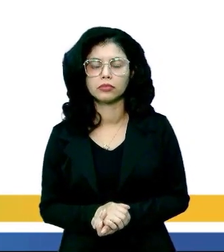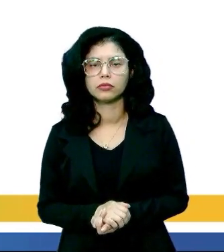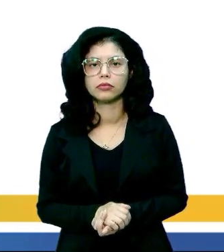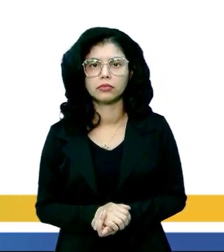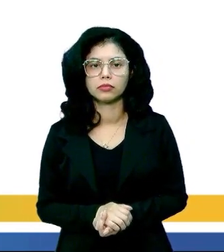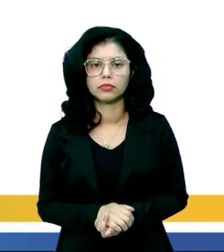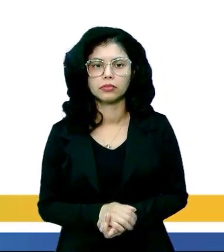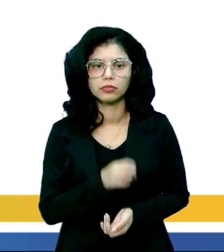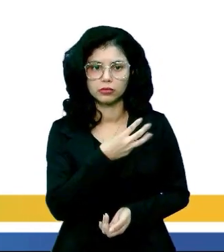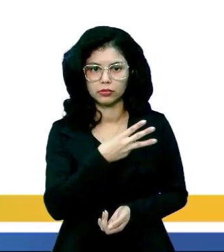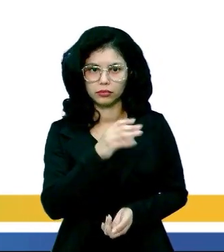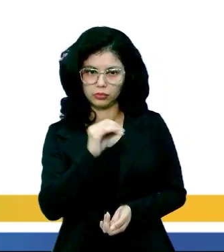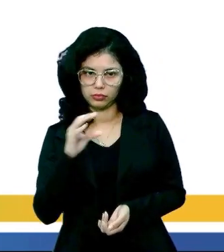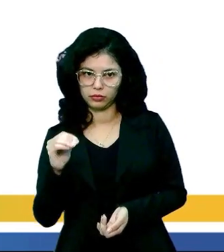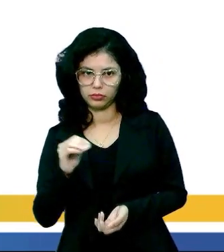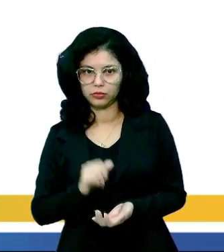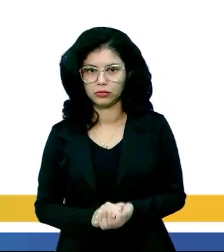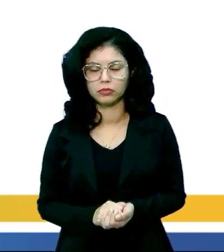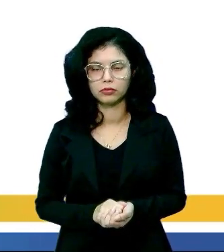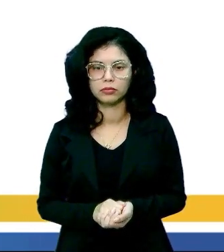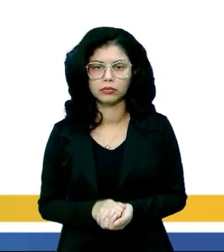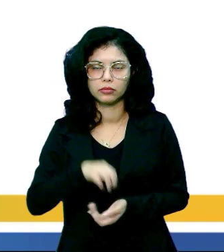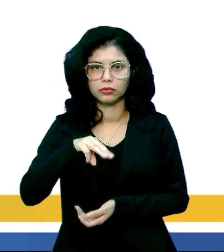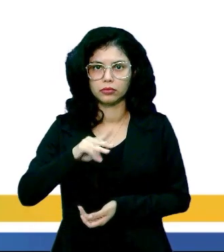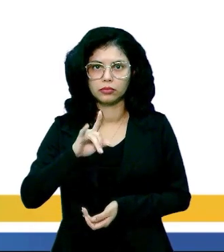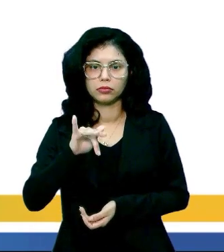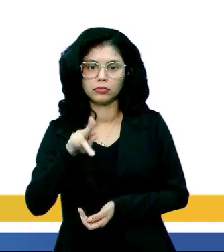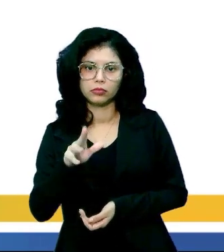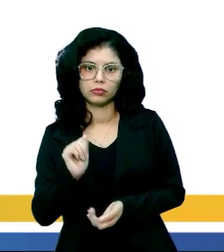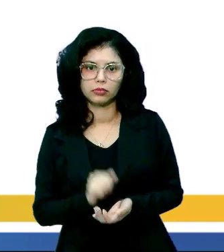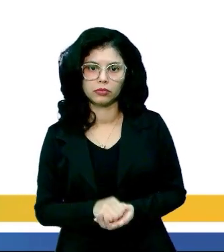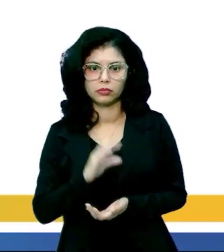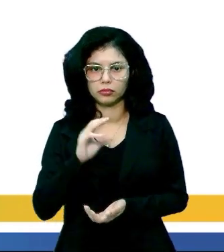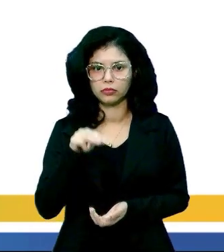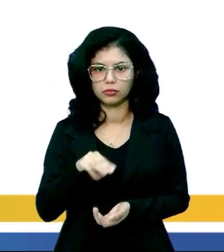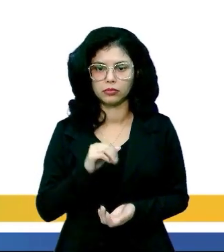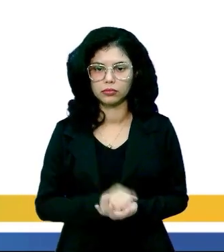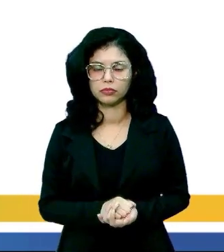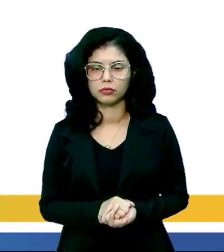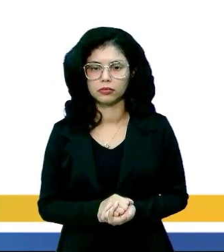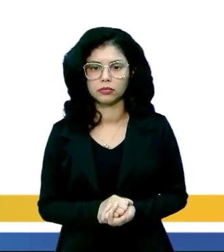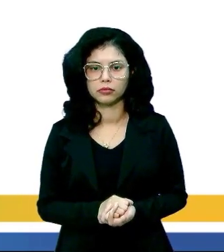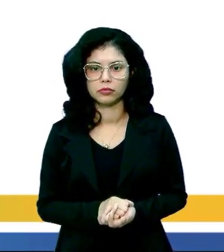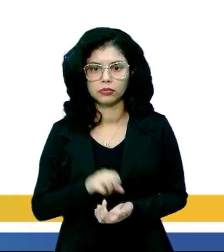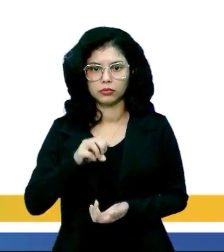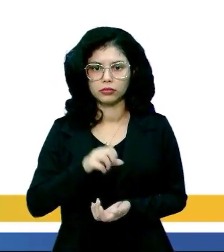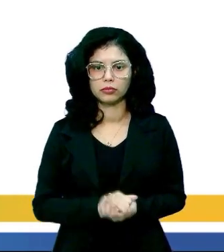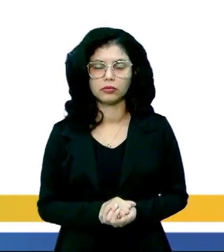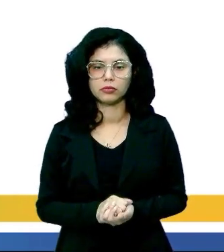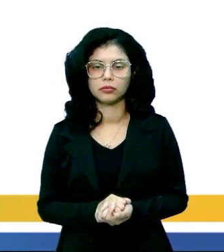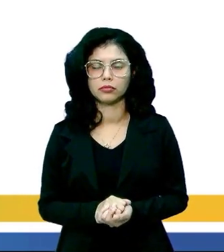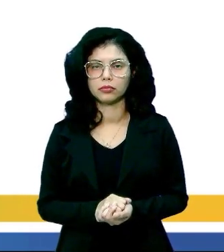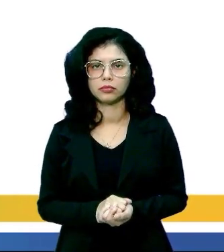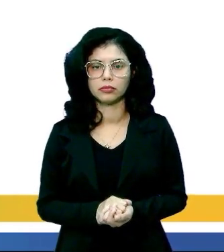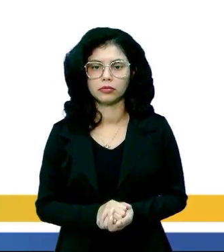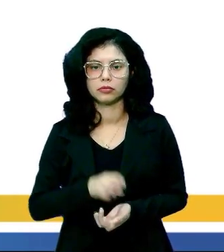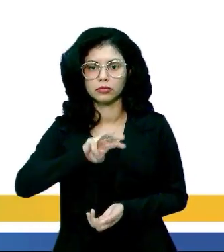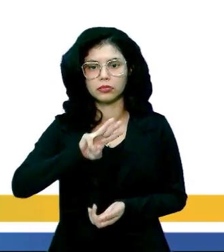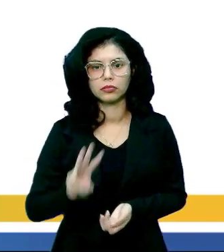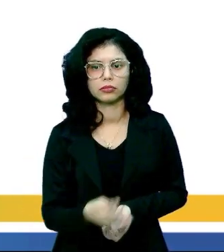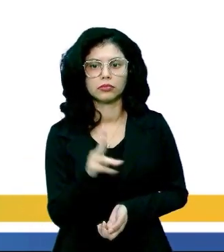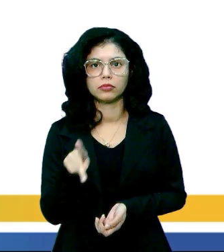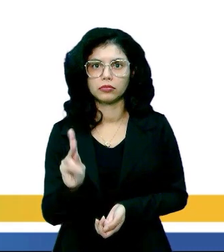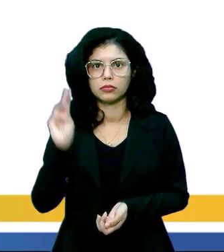é igual a 300 milhões centímetros. E 300 milhões de centímetros é